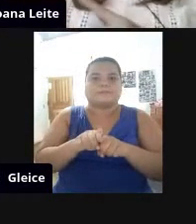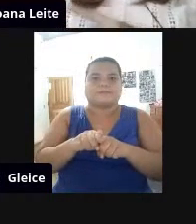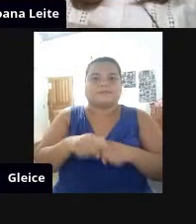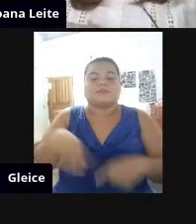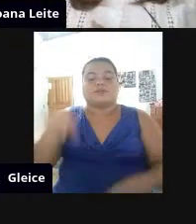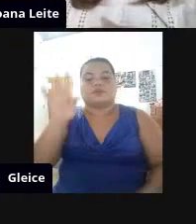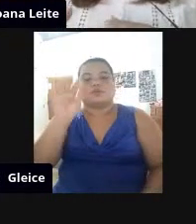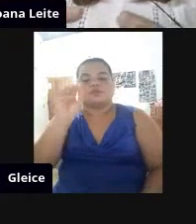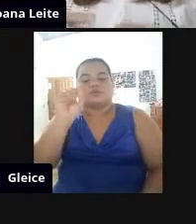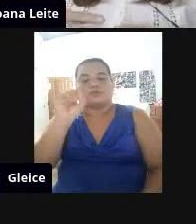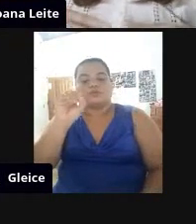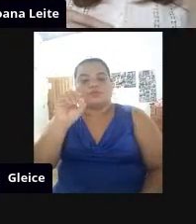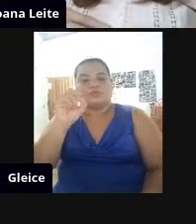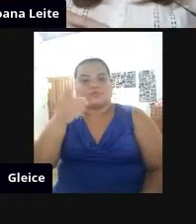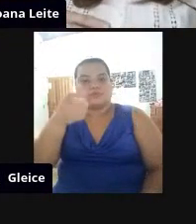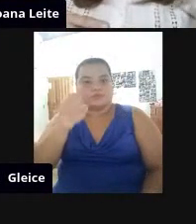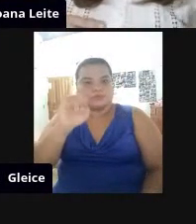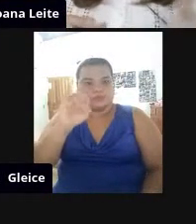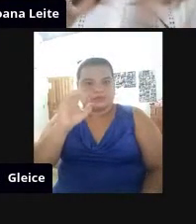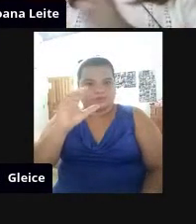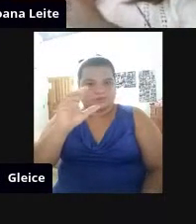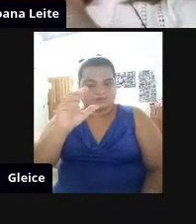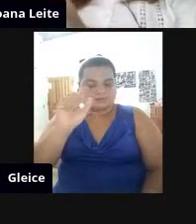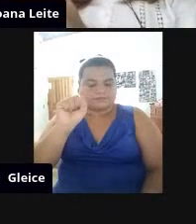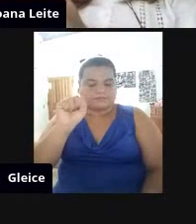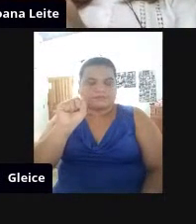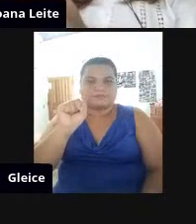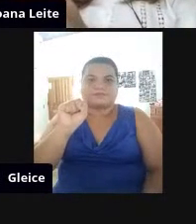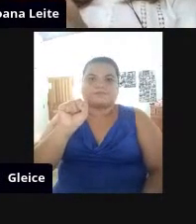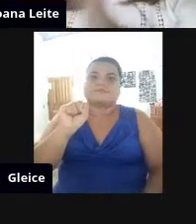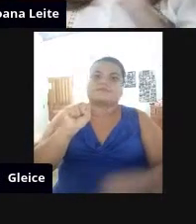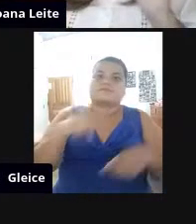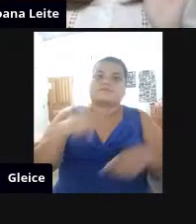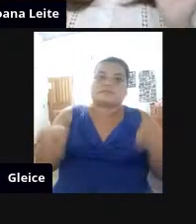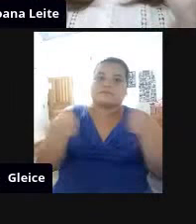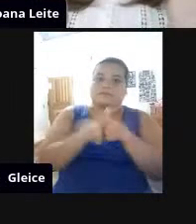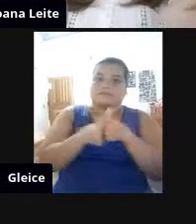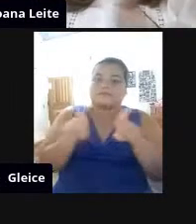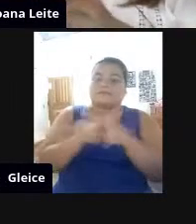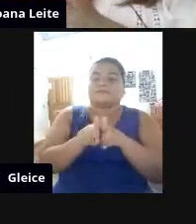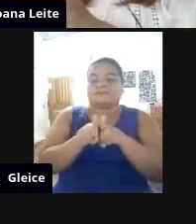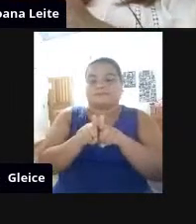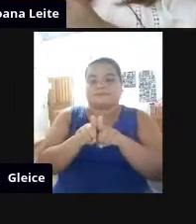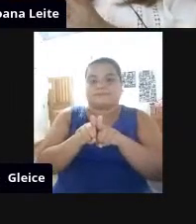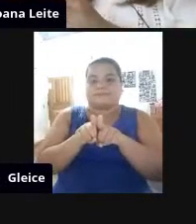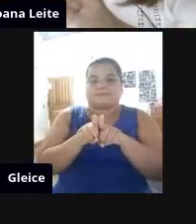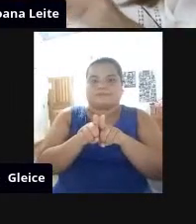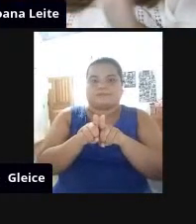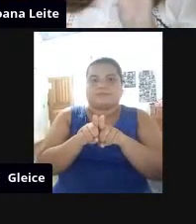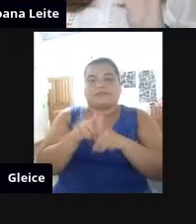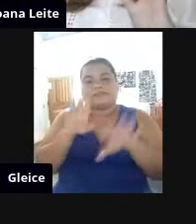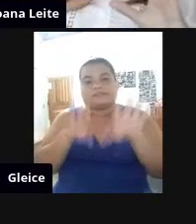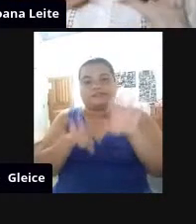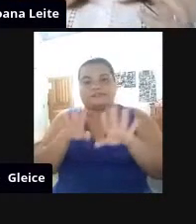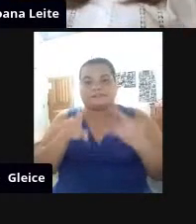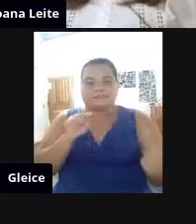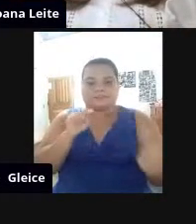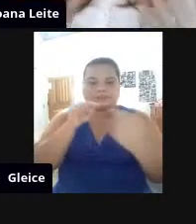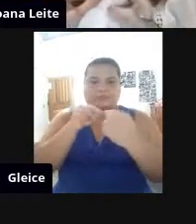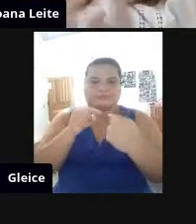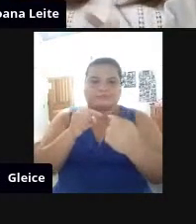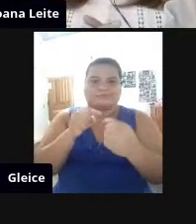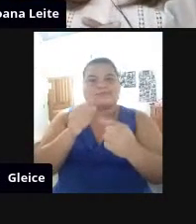esse é um conjunto de fatores. Não é uma coisa obrigatoriamente que leva a outra. Né? Isso não é só uma coisa que leva a outra. A gente tem aí